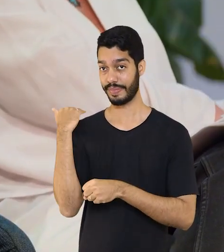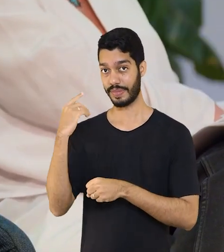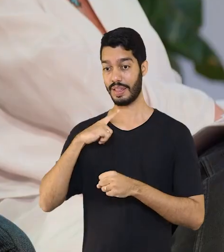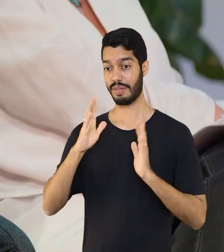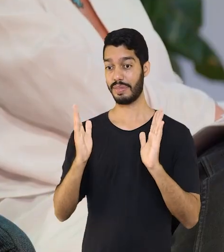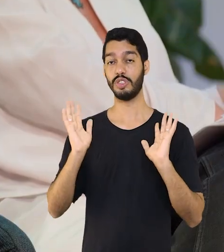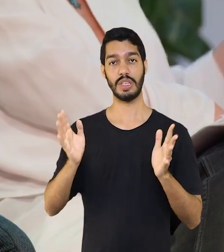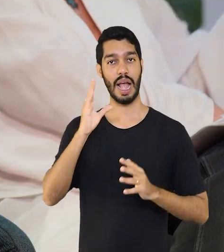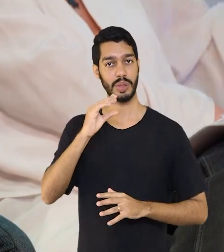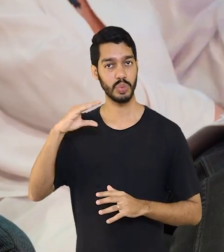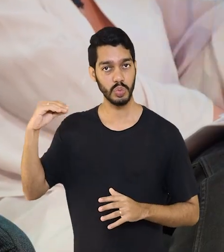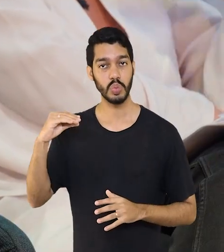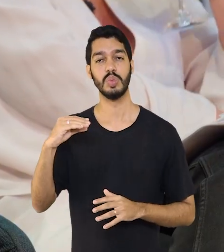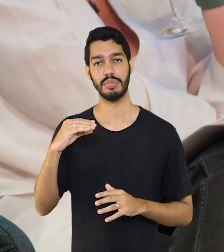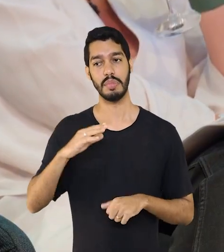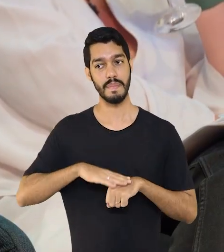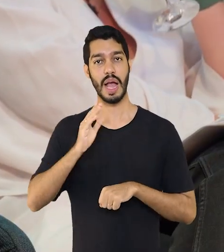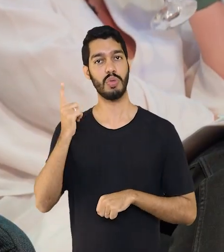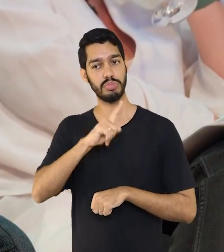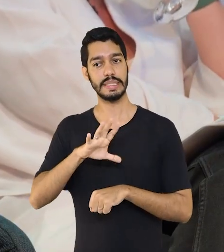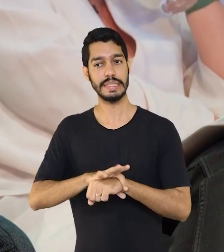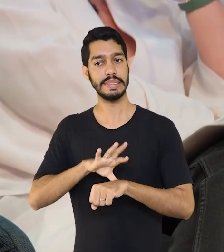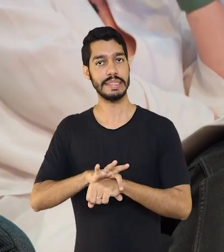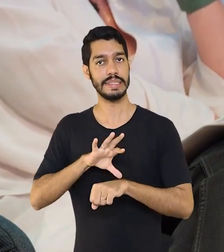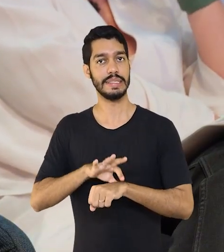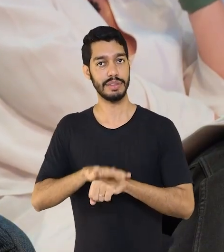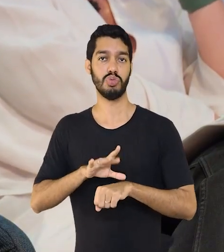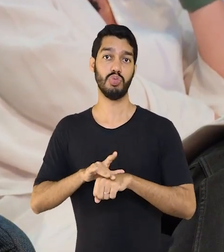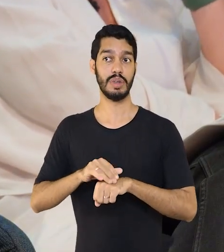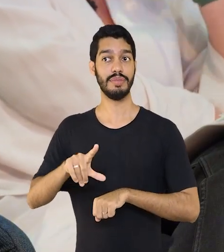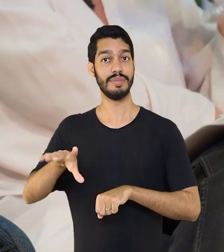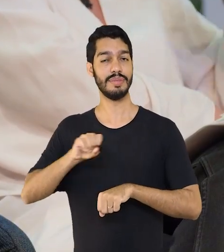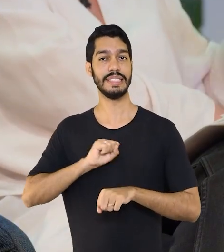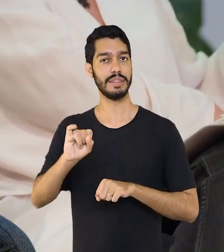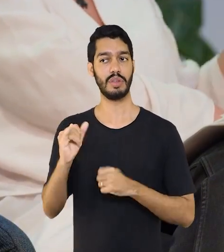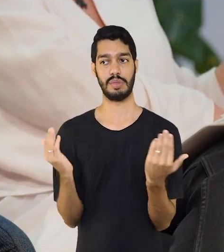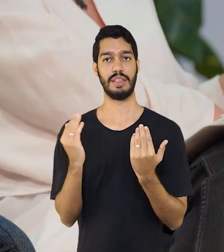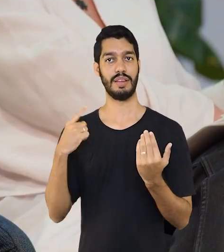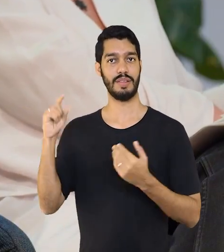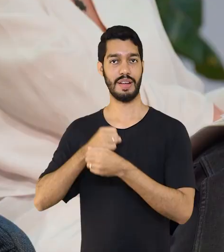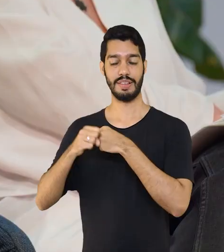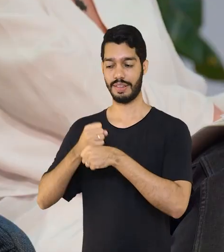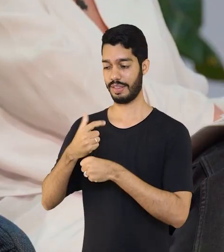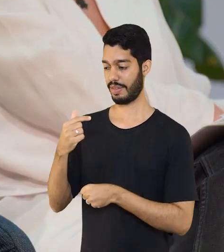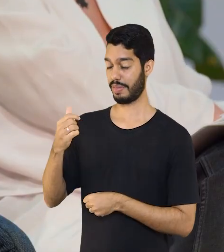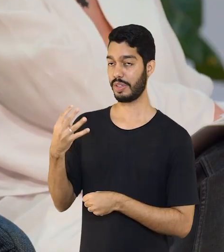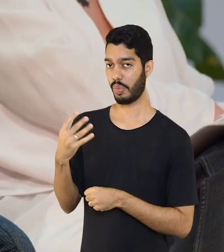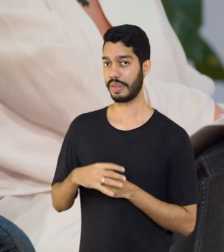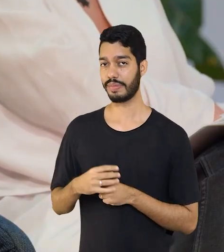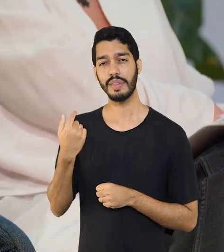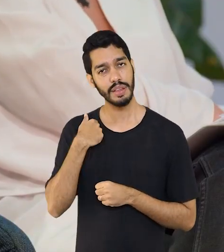de notificações de casos agudos de Chagas, quando eu comparo com 2014. Então, tem sim um aumento, e eu até fui